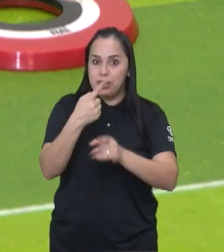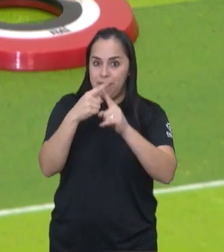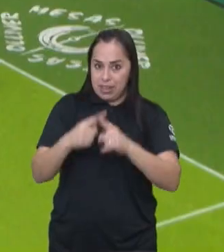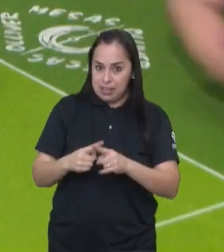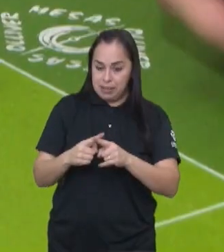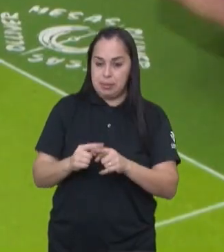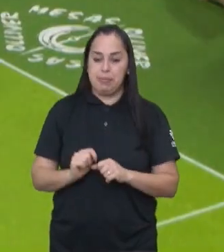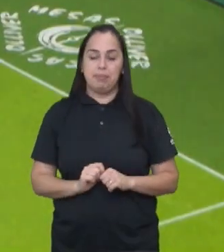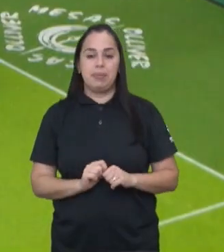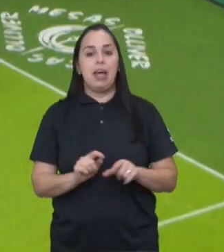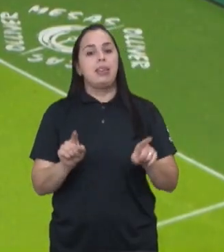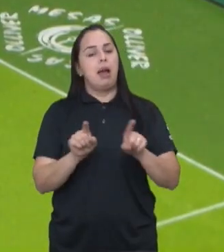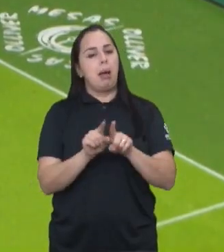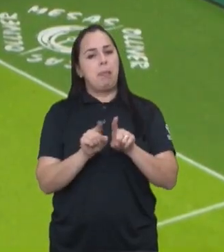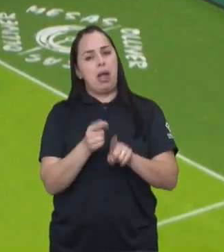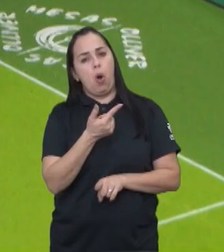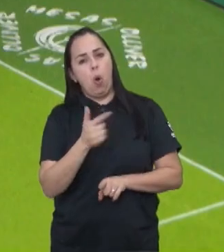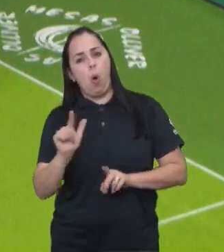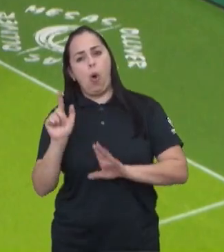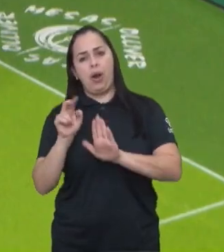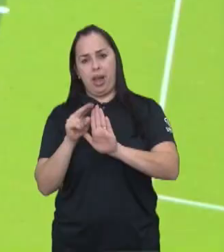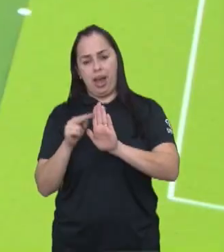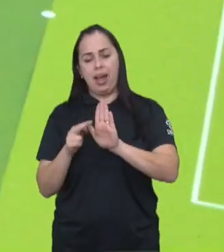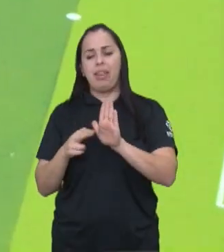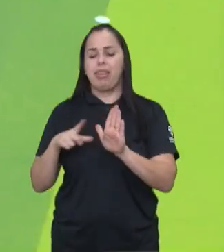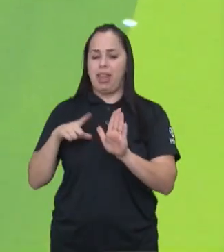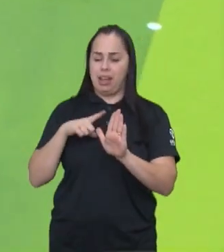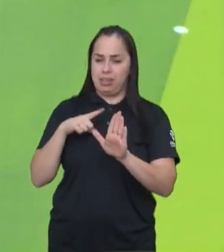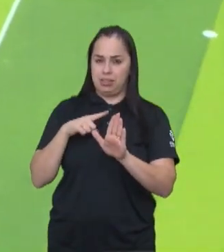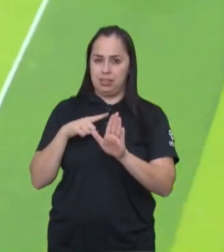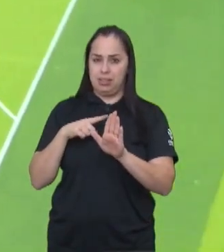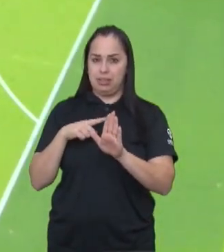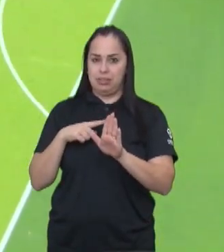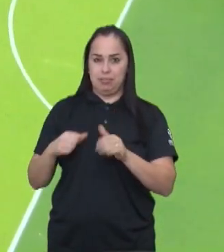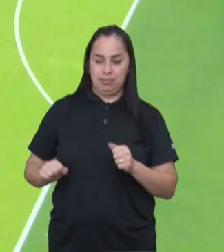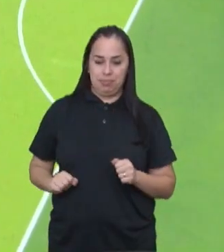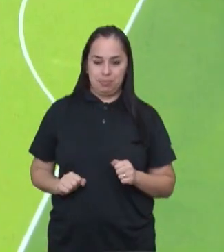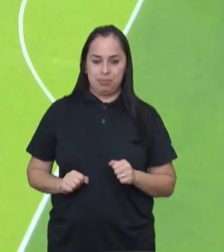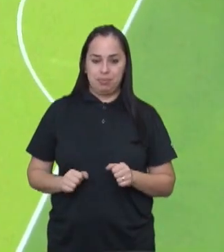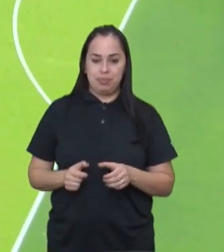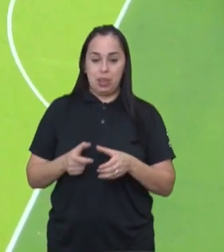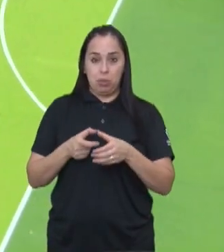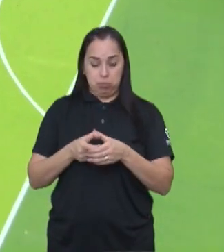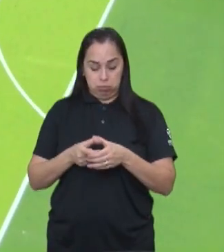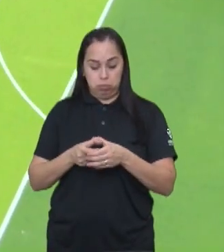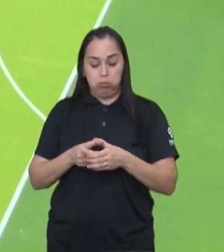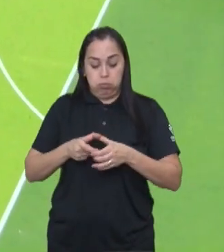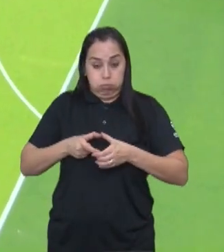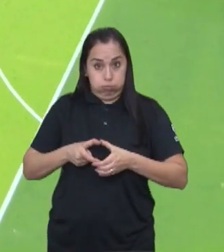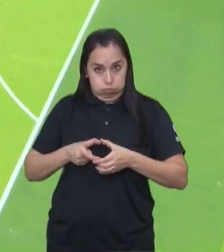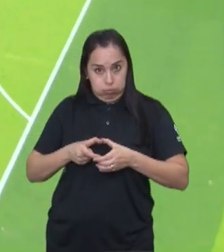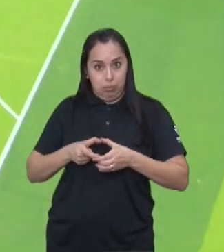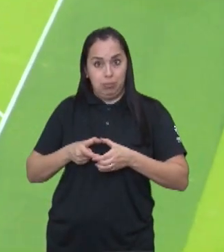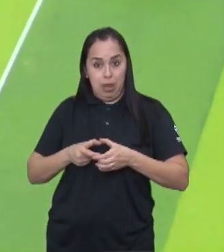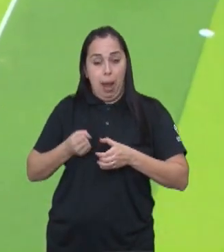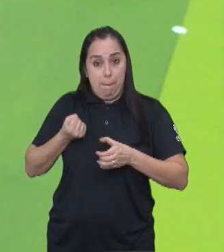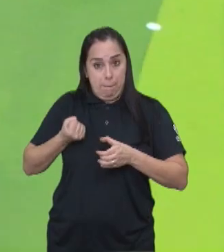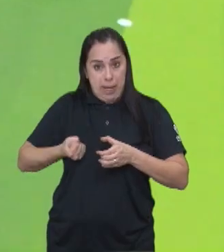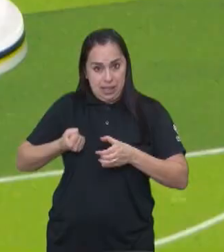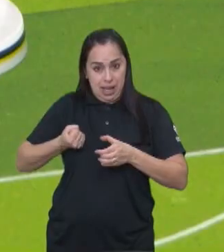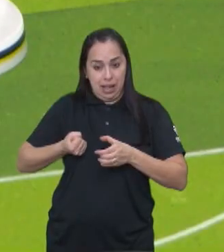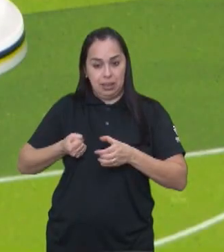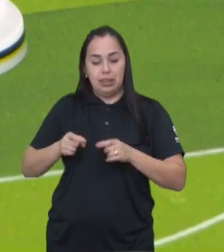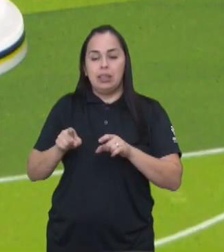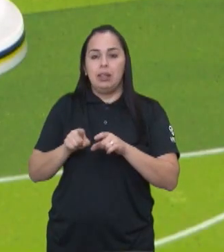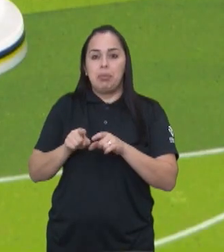redonda. Mas também existem outras regras, como a dadinho, em que são usados botões um pouco maiores e mais pesados,